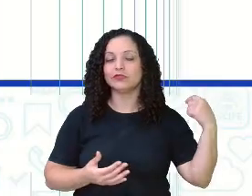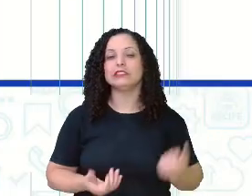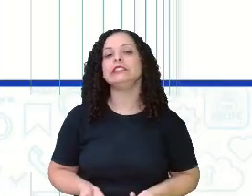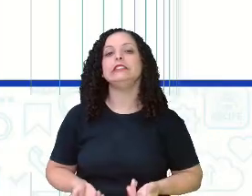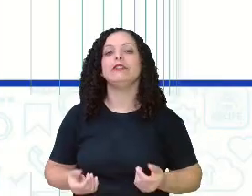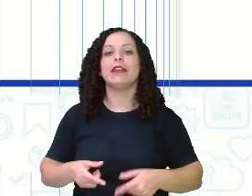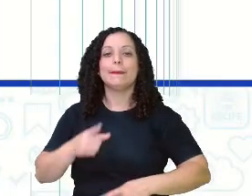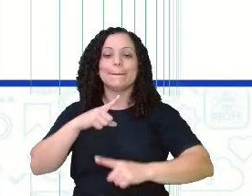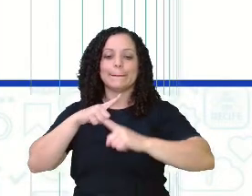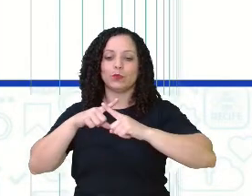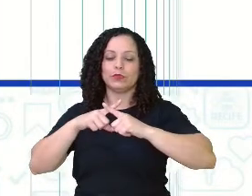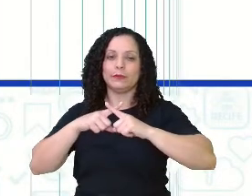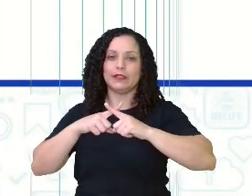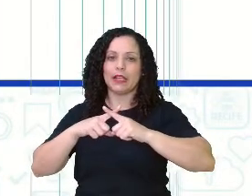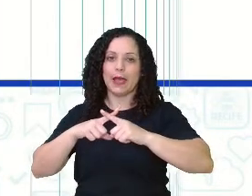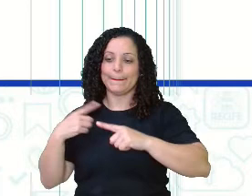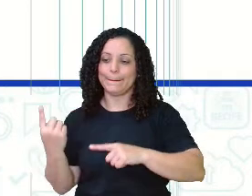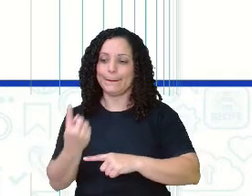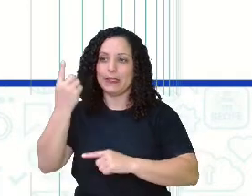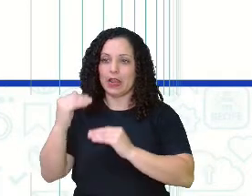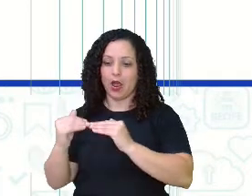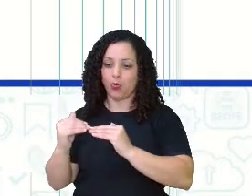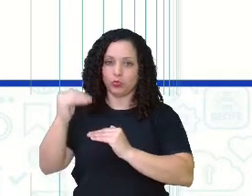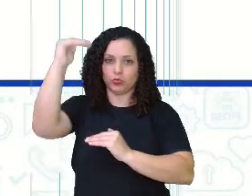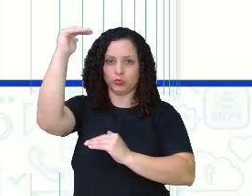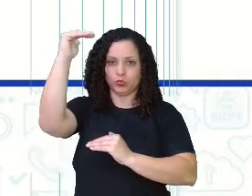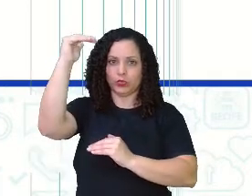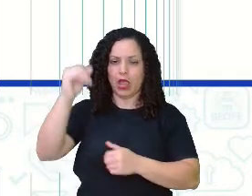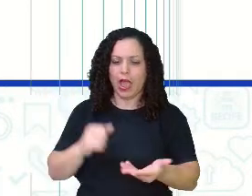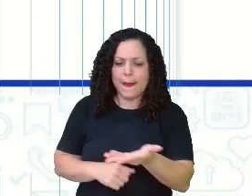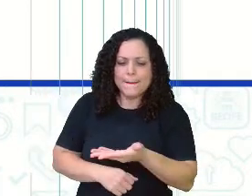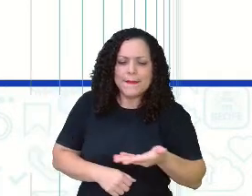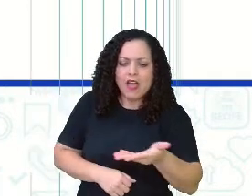pela altura. Então, se a base for hexagonal, Ricardinho, eu não